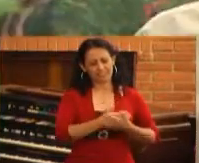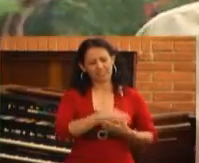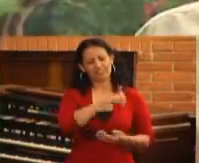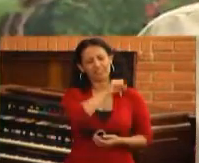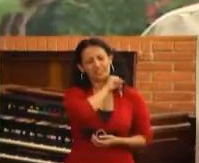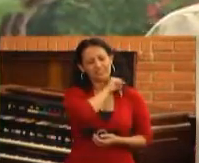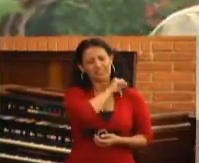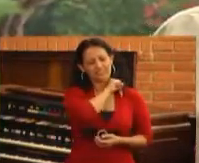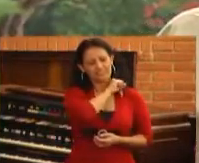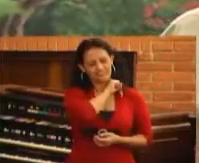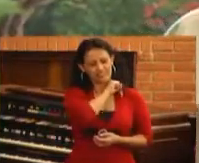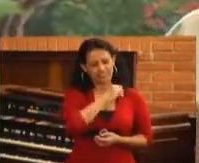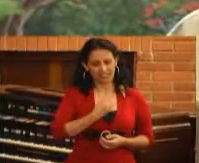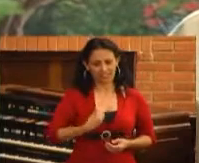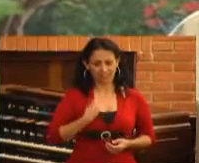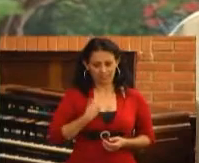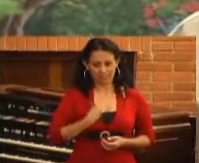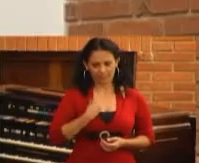si mesmo.